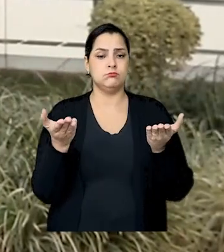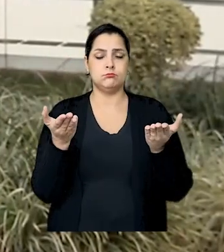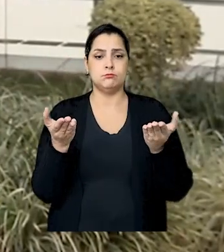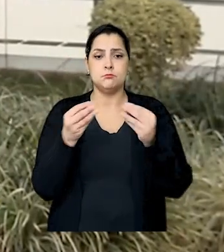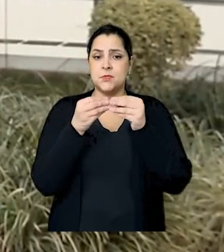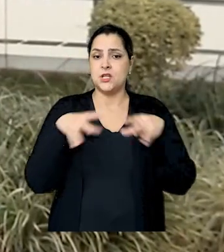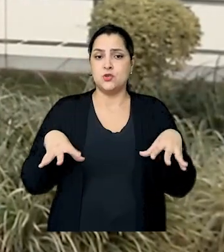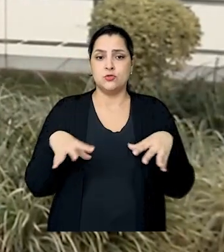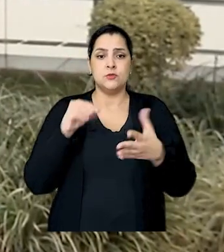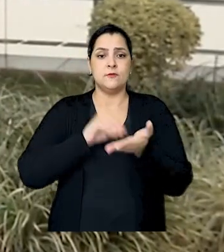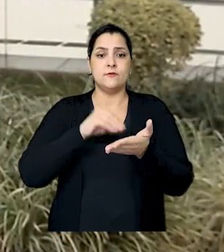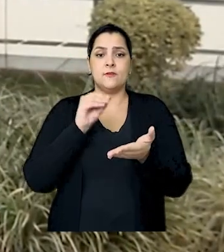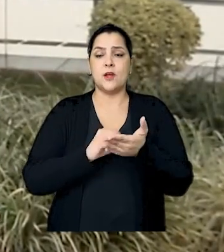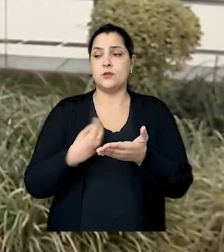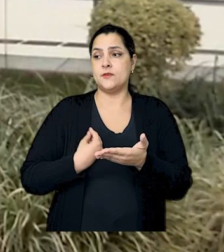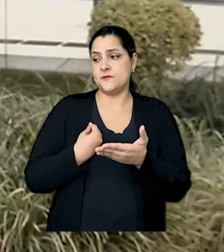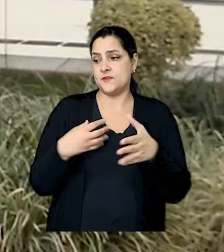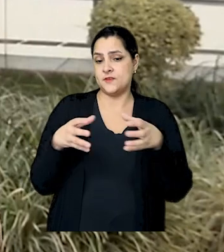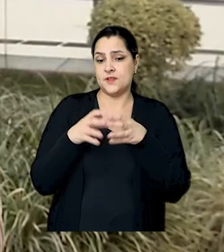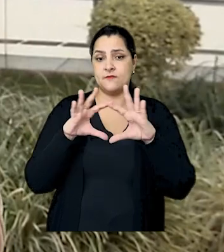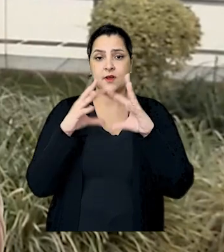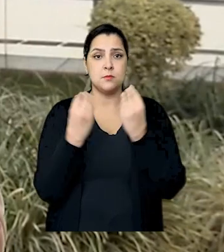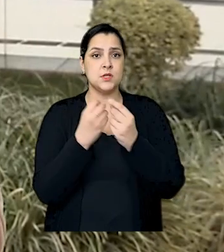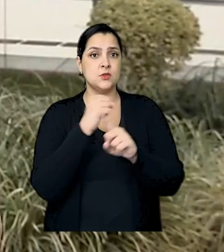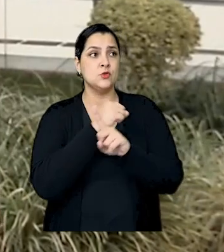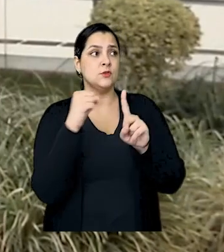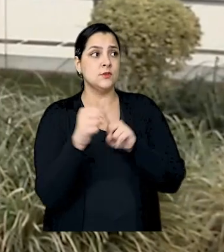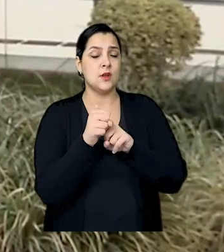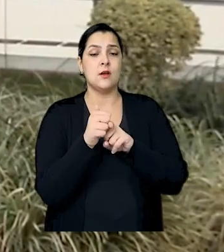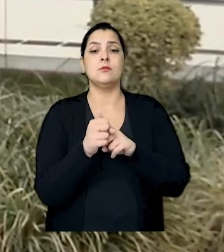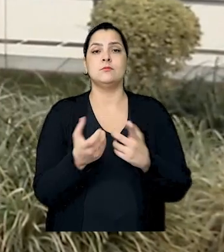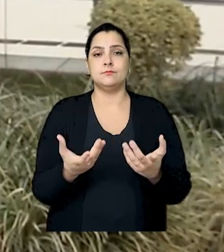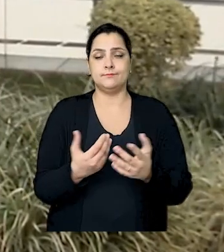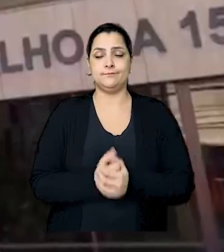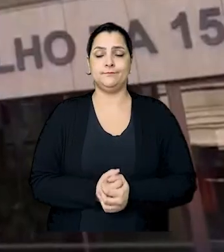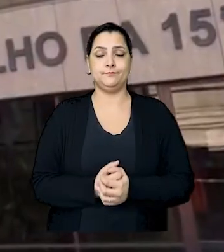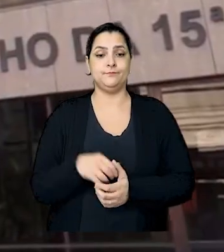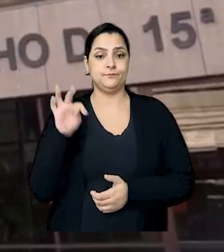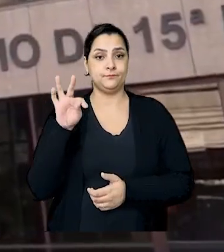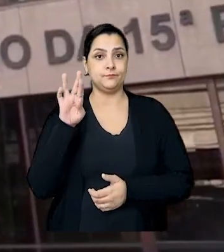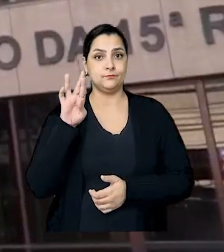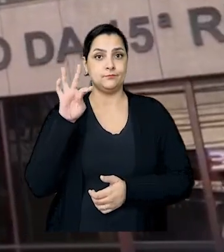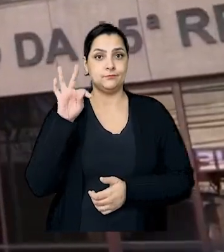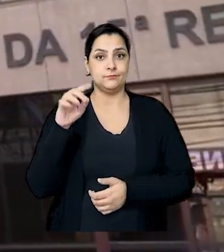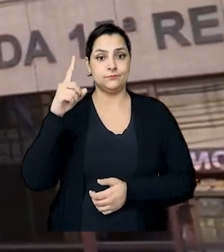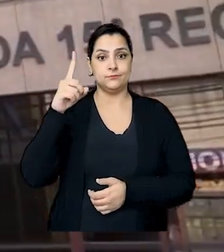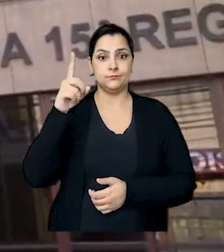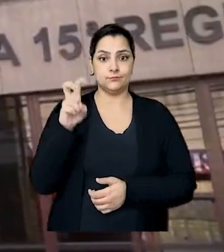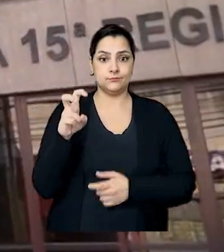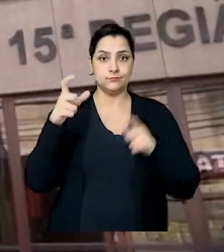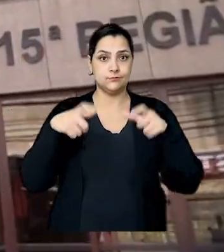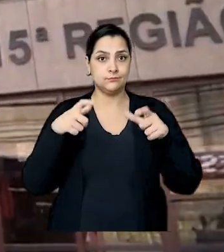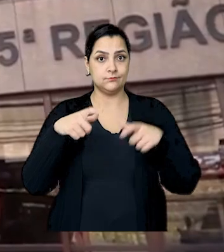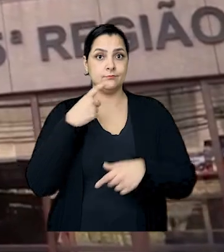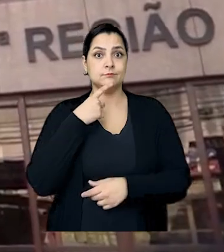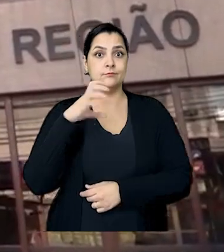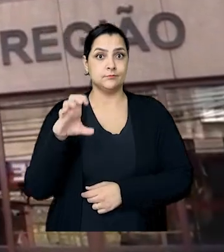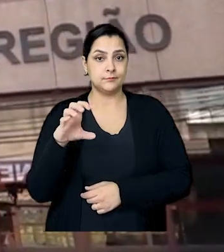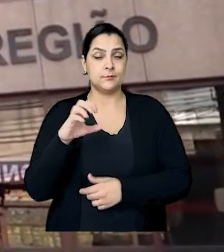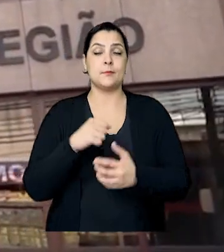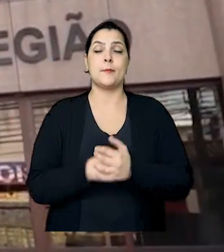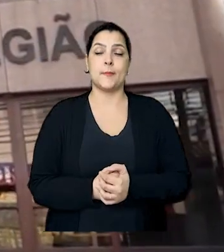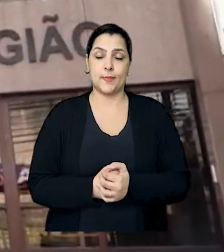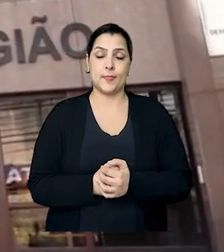sem compensar o prejuízo da falta de convívio familiar social e afetivo o Tribunal Regional do Trabalho da 15ª Região em